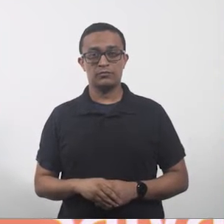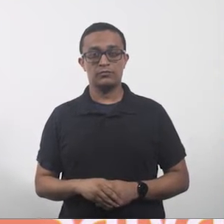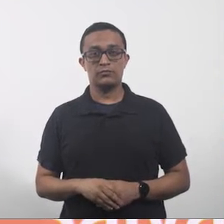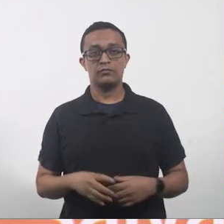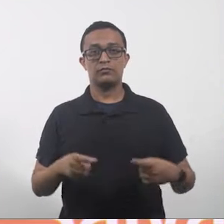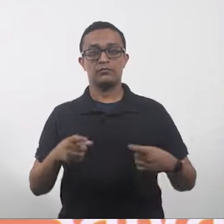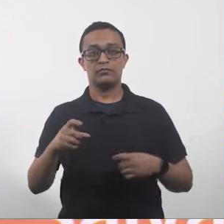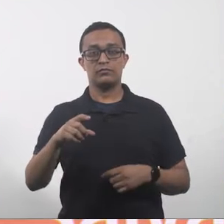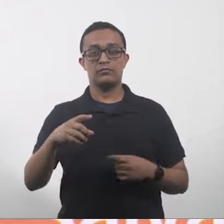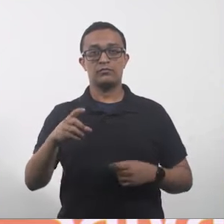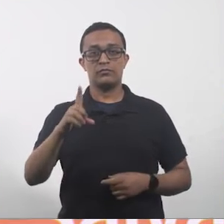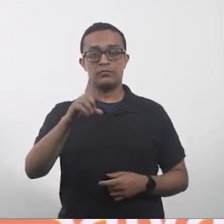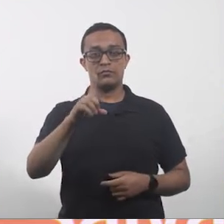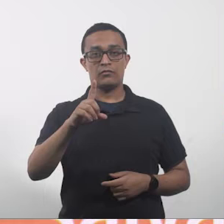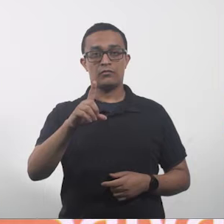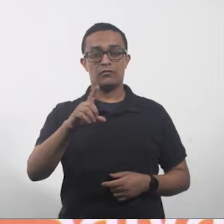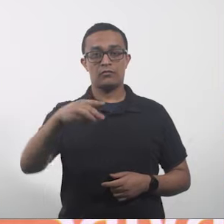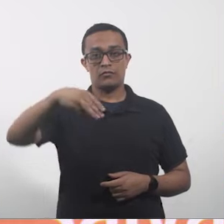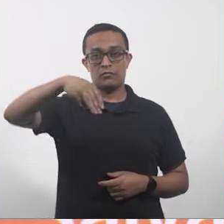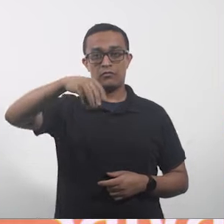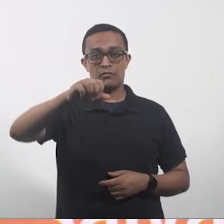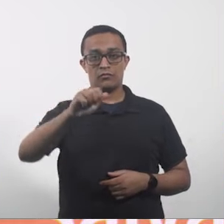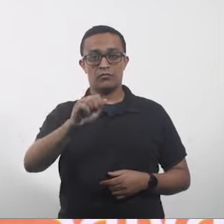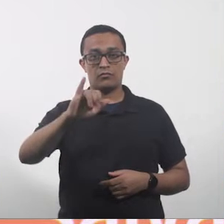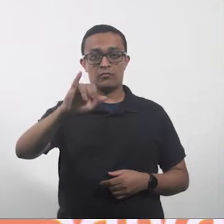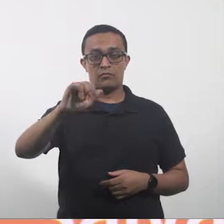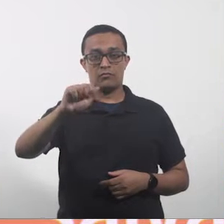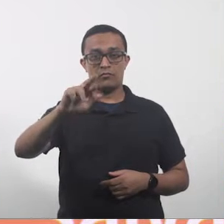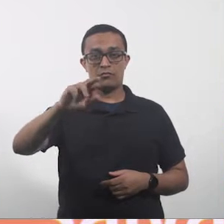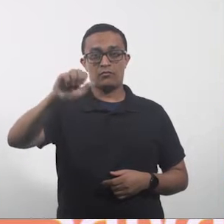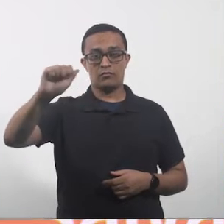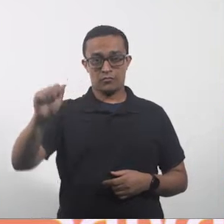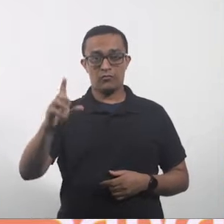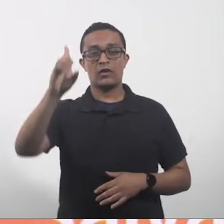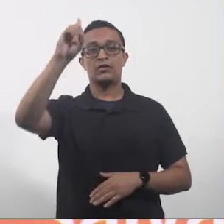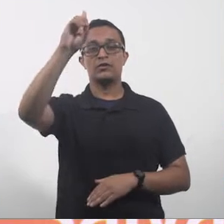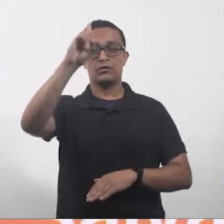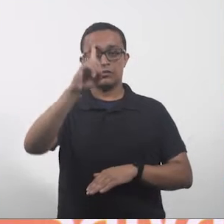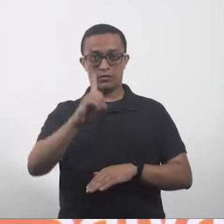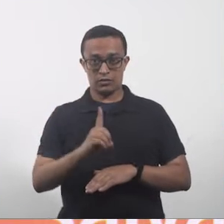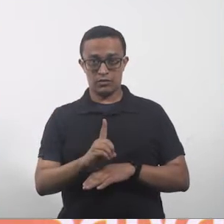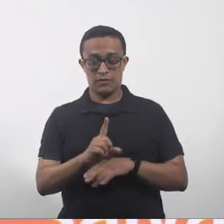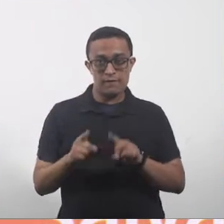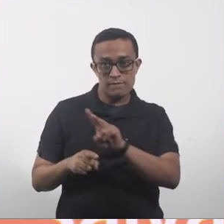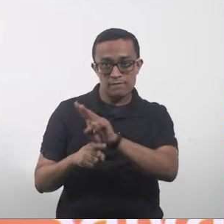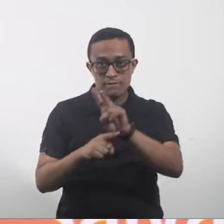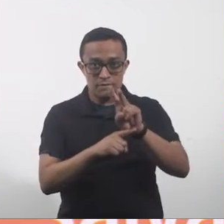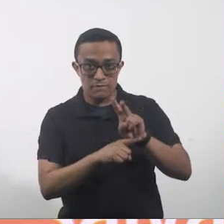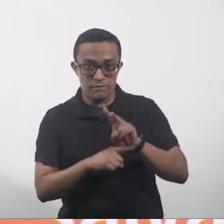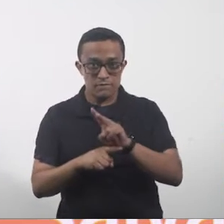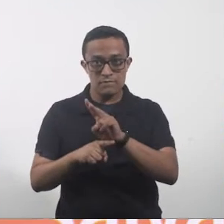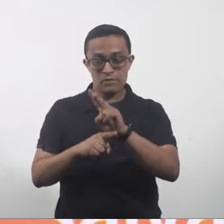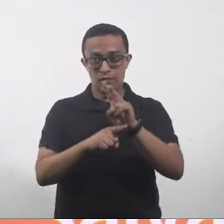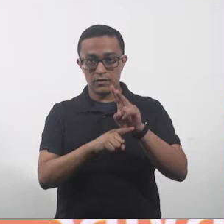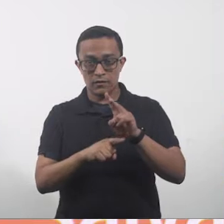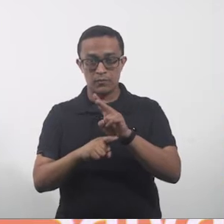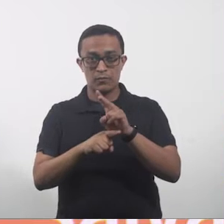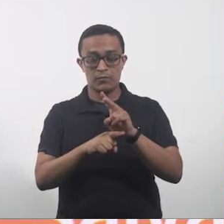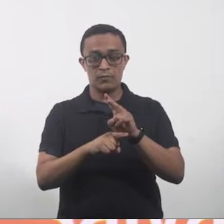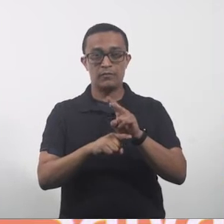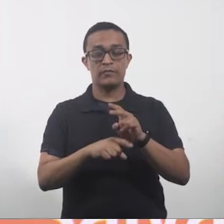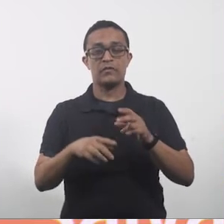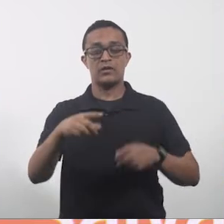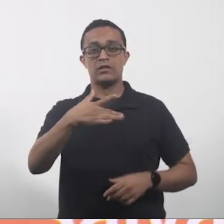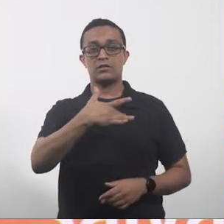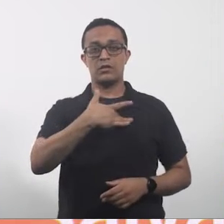doutora Maiara Martining, que é a diretora da Divisão de Vigilância Epidemiológica da Coordenadoria de